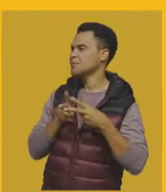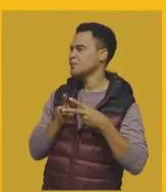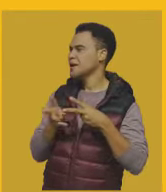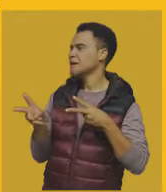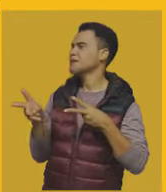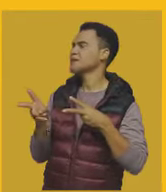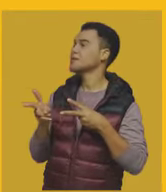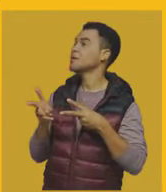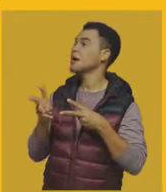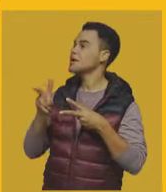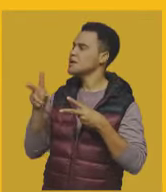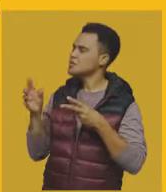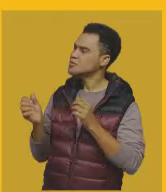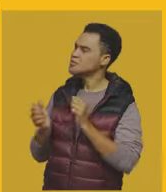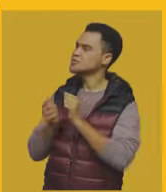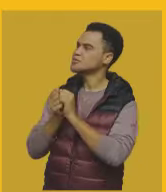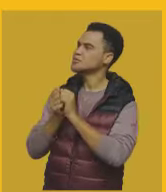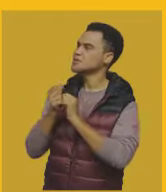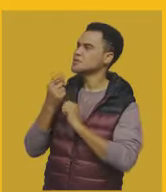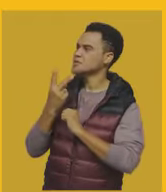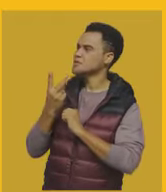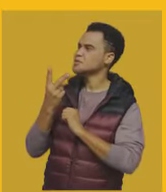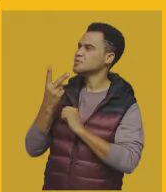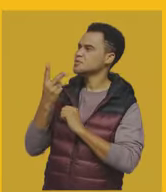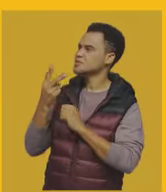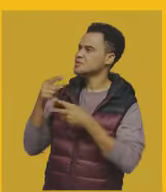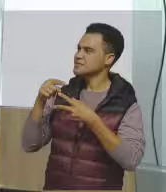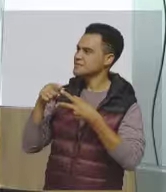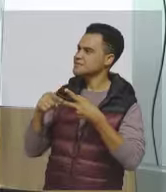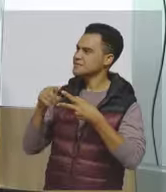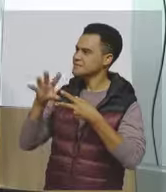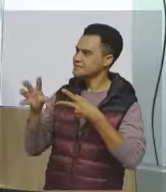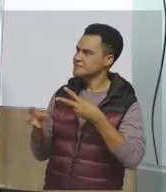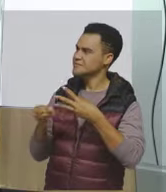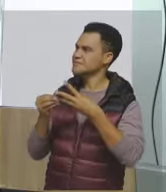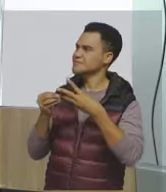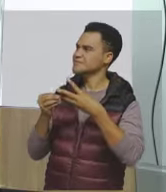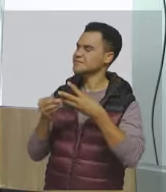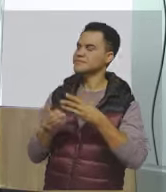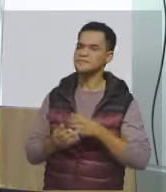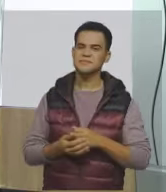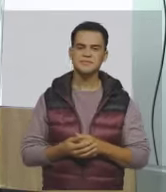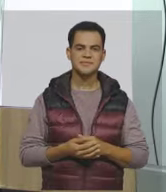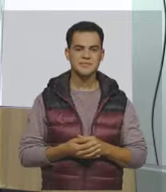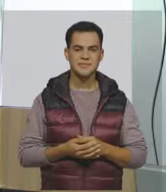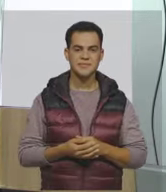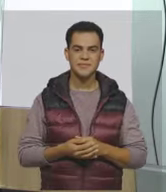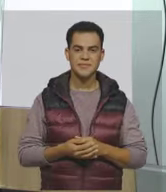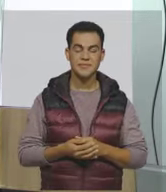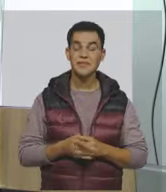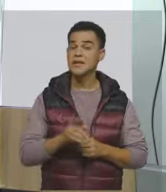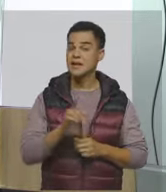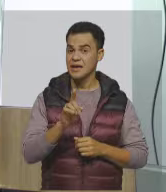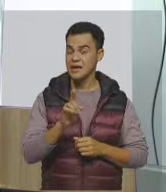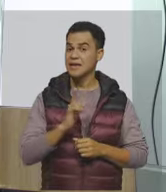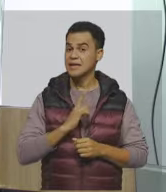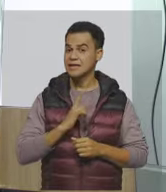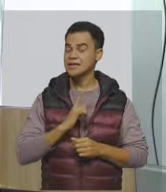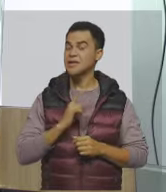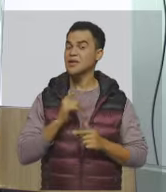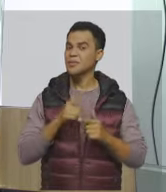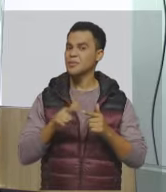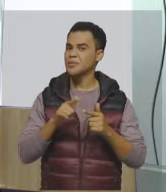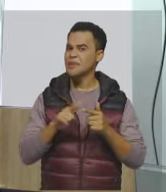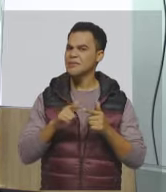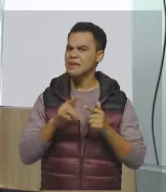uma junção das 2 ideias anteriores no mesmo circuito. E aí, gente, tem um problema que é um pouco estranho, mas